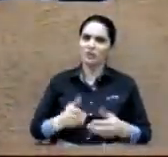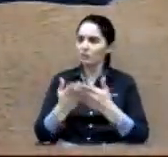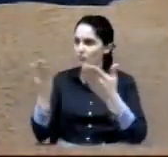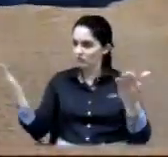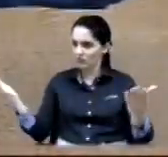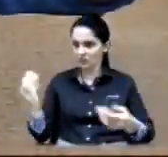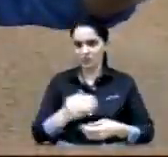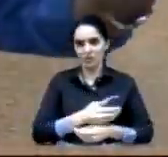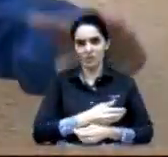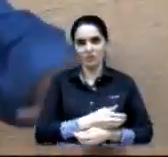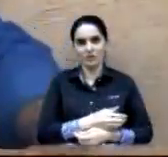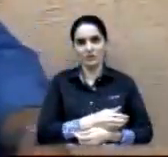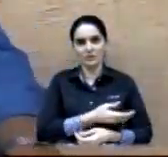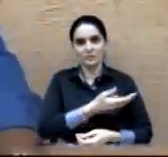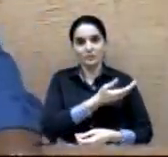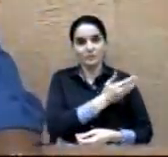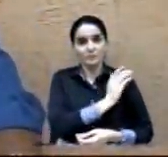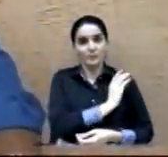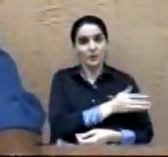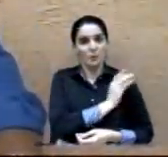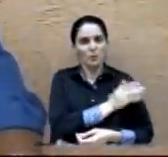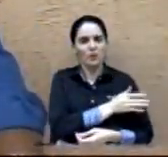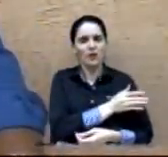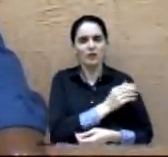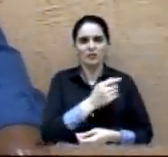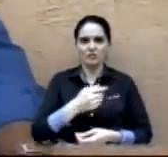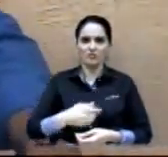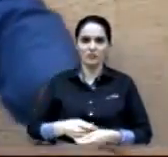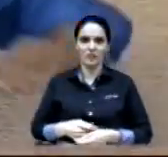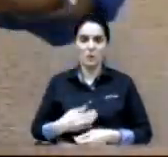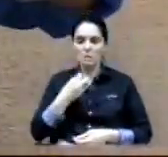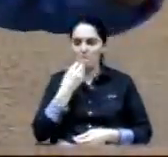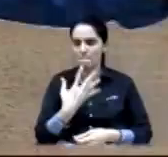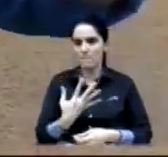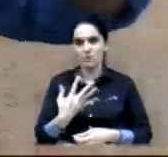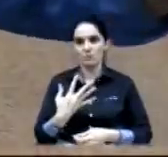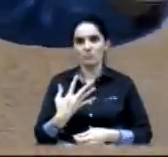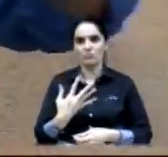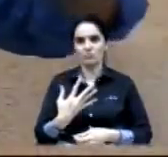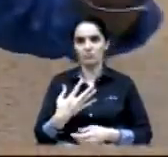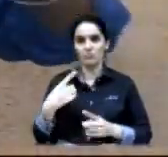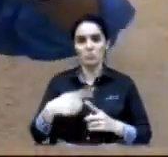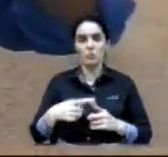olha diferente para os seres humanos, que a palavra do